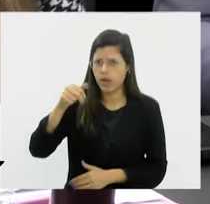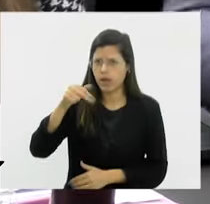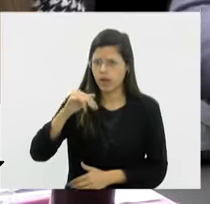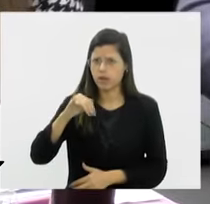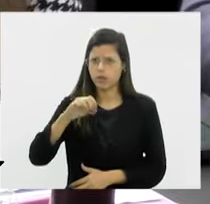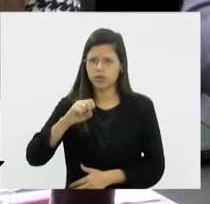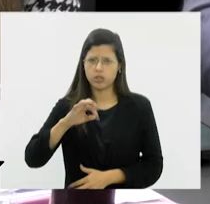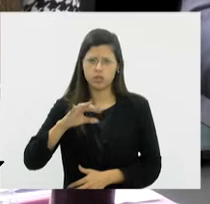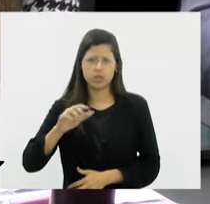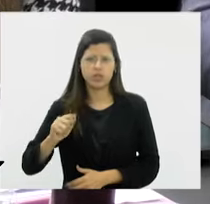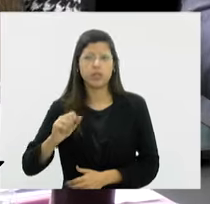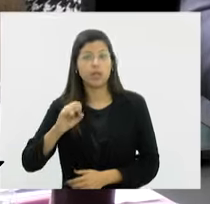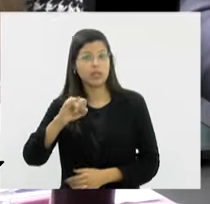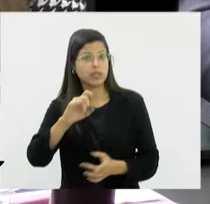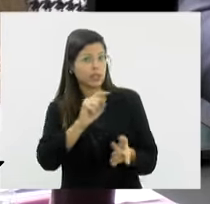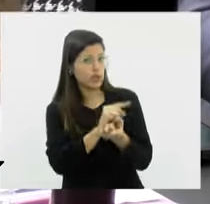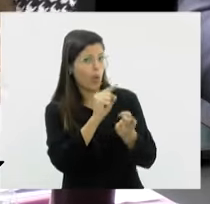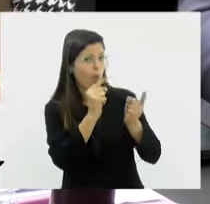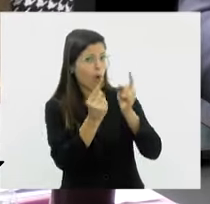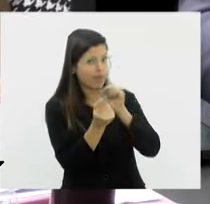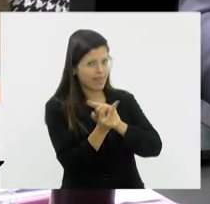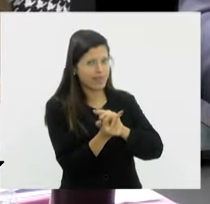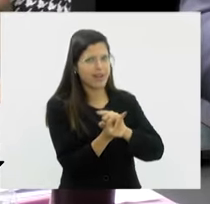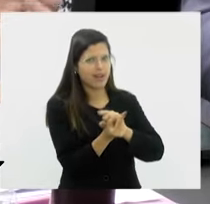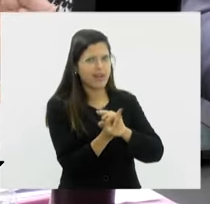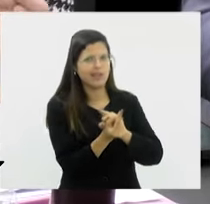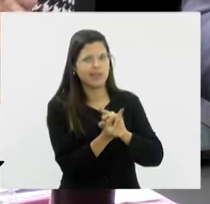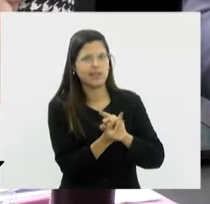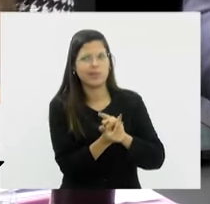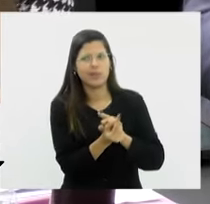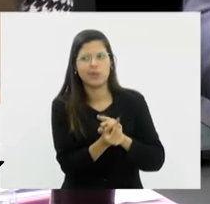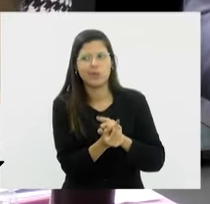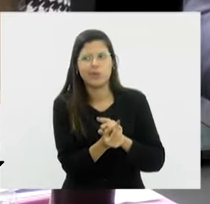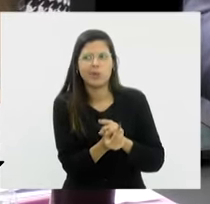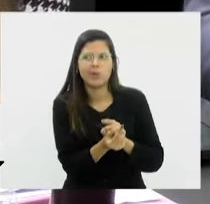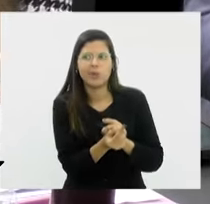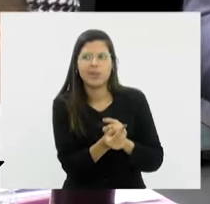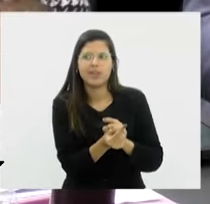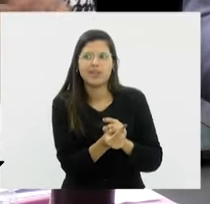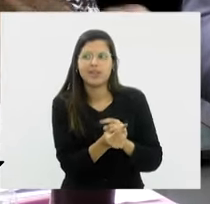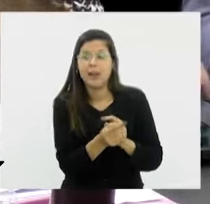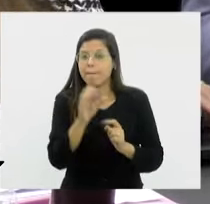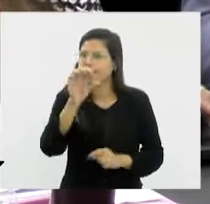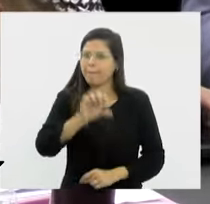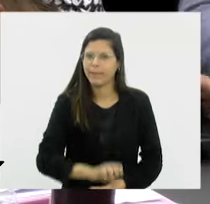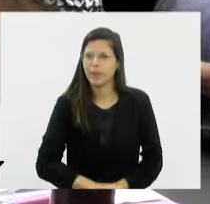talvez a marginalização do processo seria ainda pior.